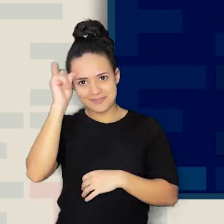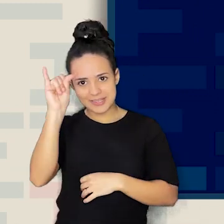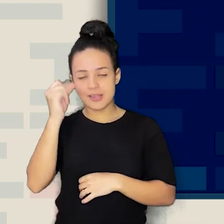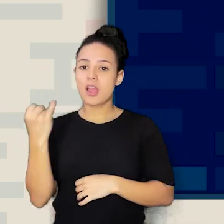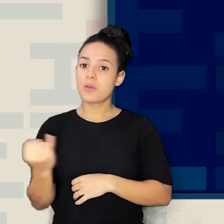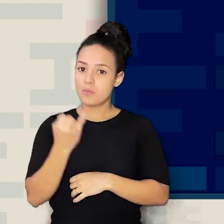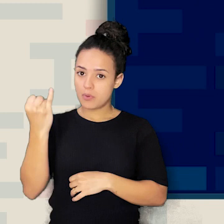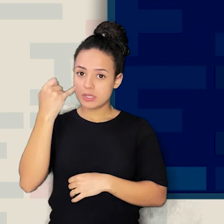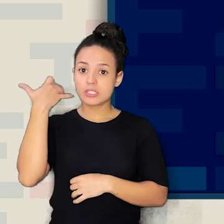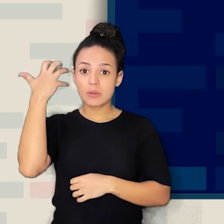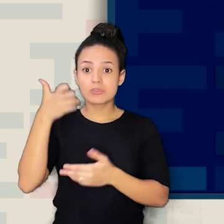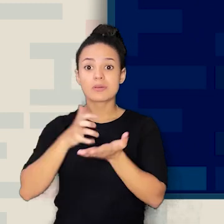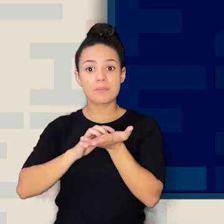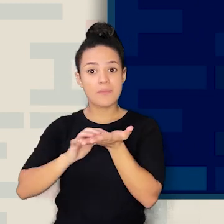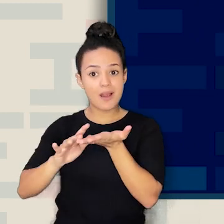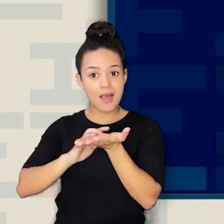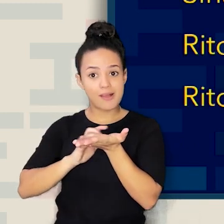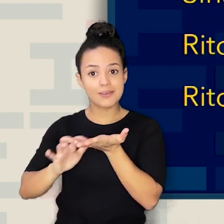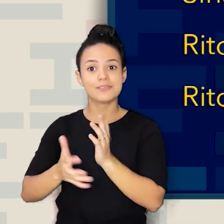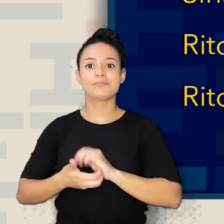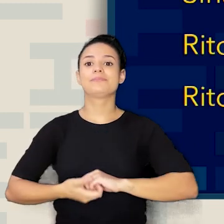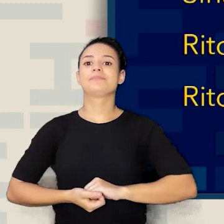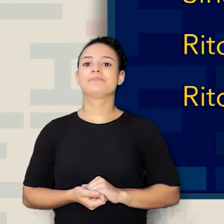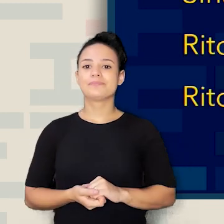na musicografia Braille.